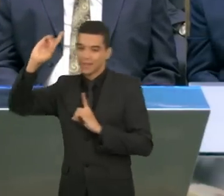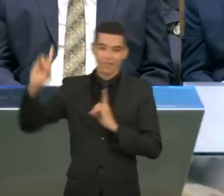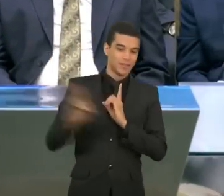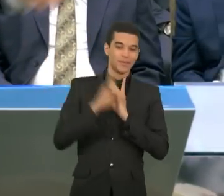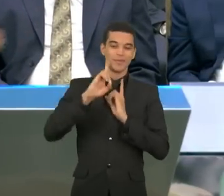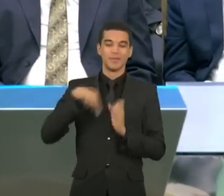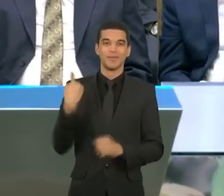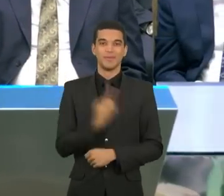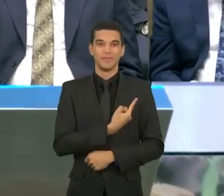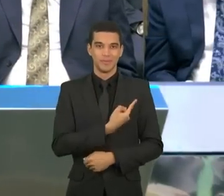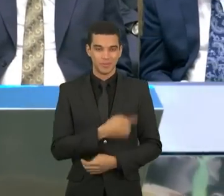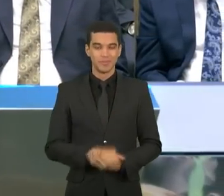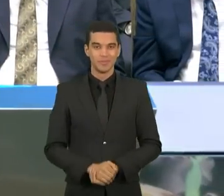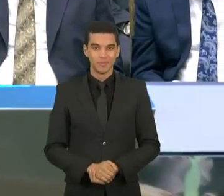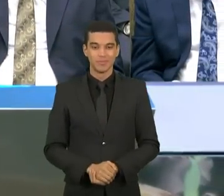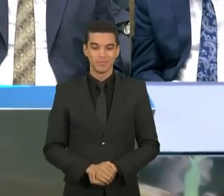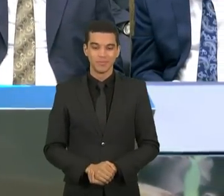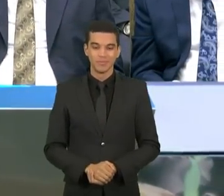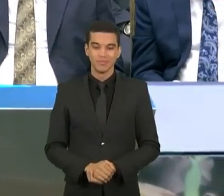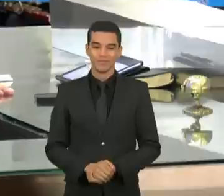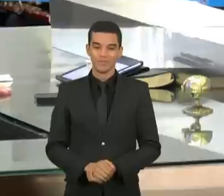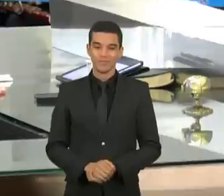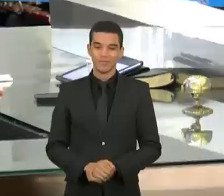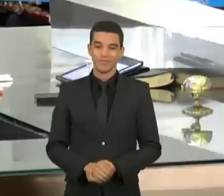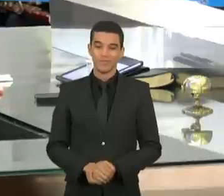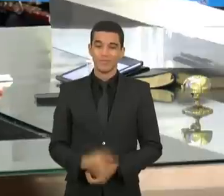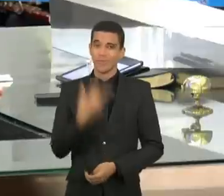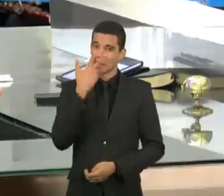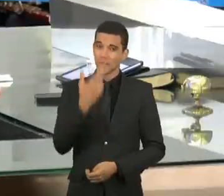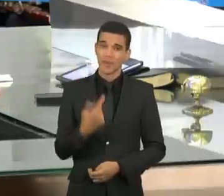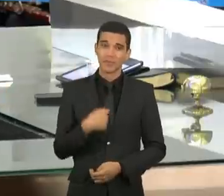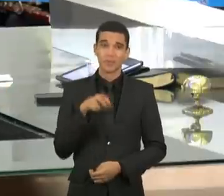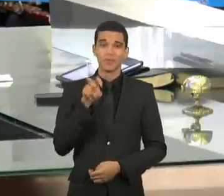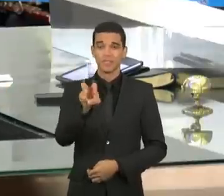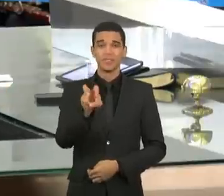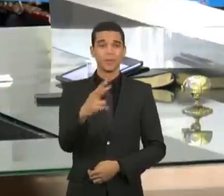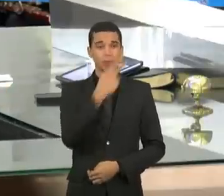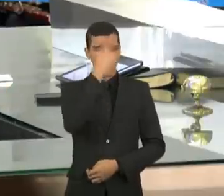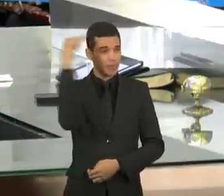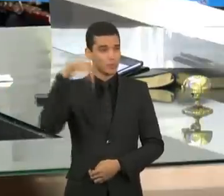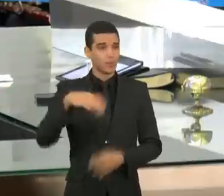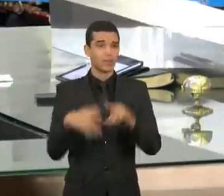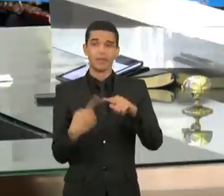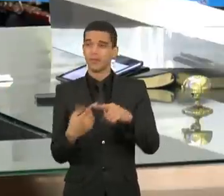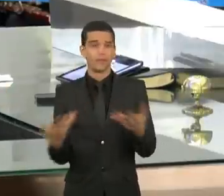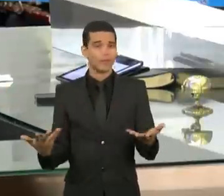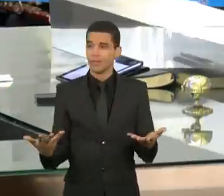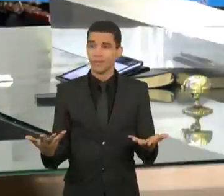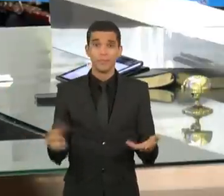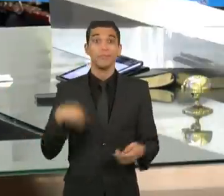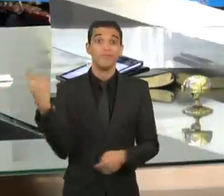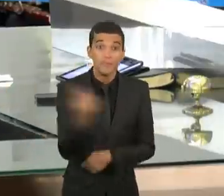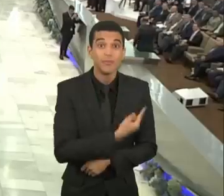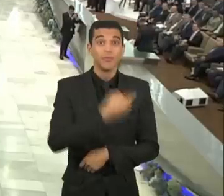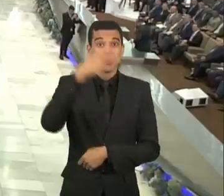ele. Oh Jesus, parece que eu estou pregando para 5 só. E nós fomos achados